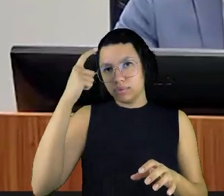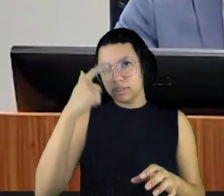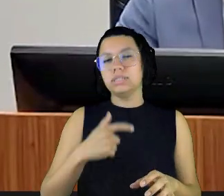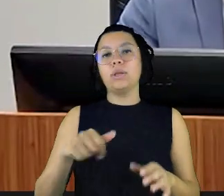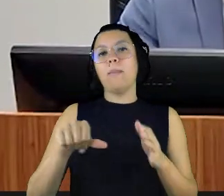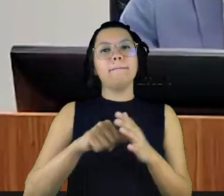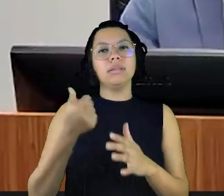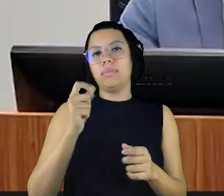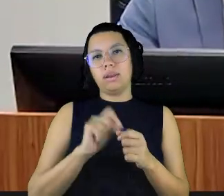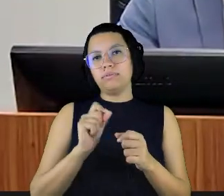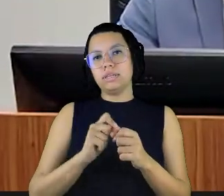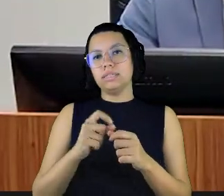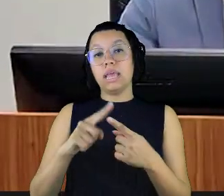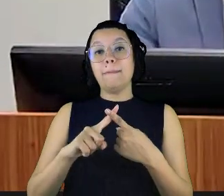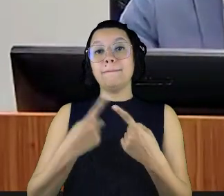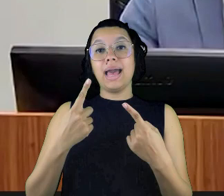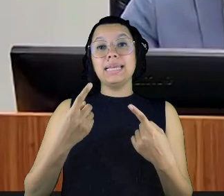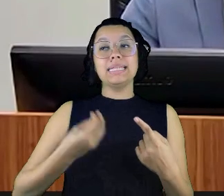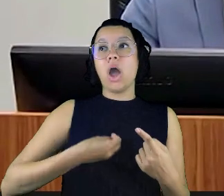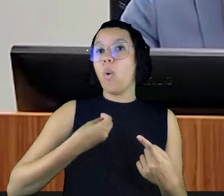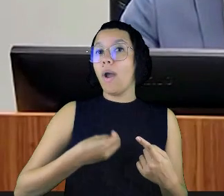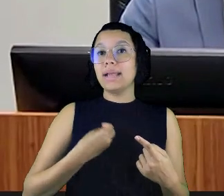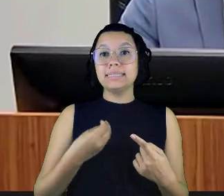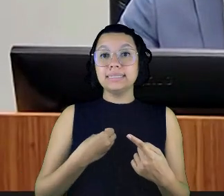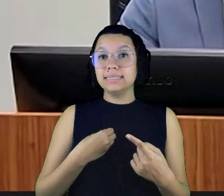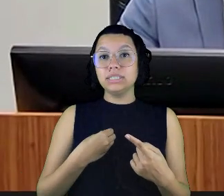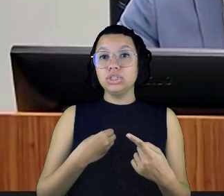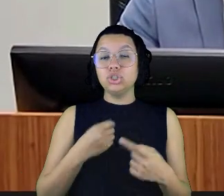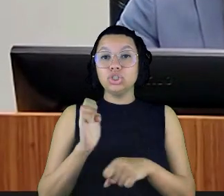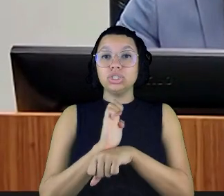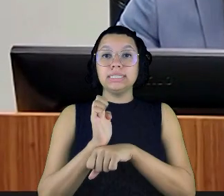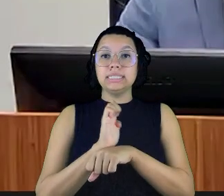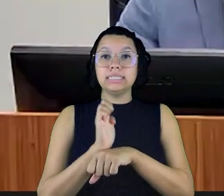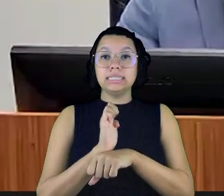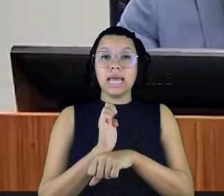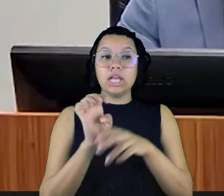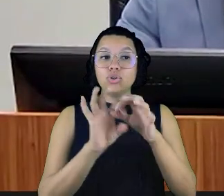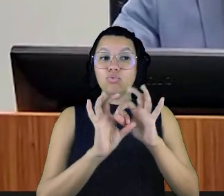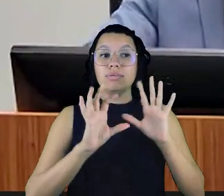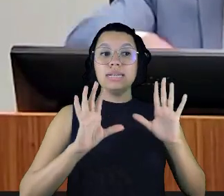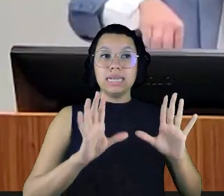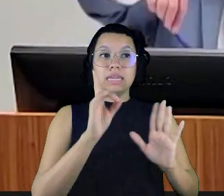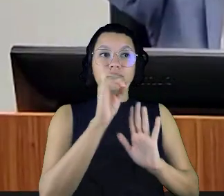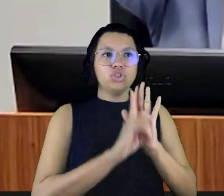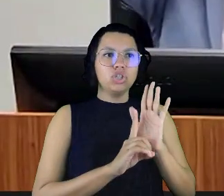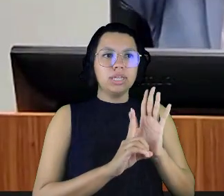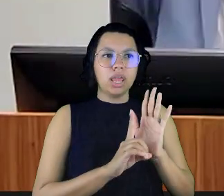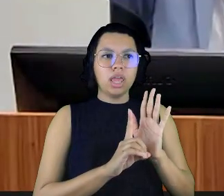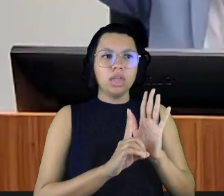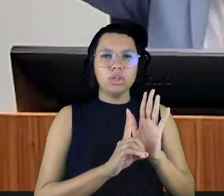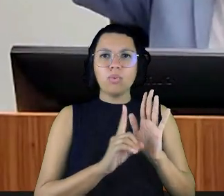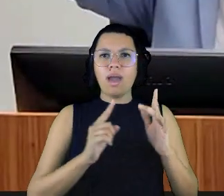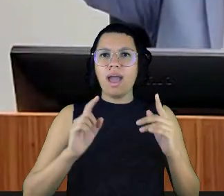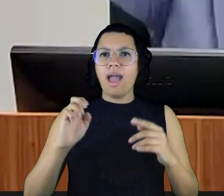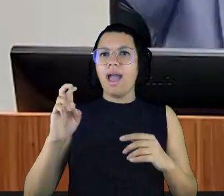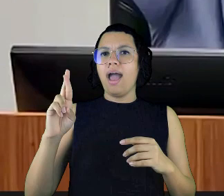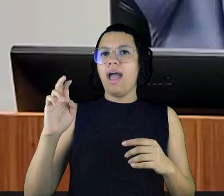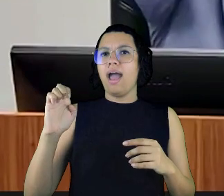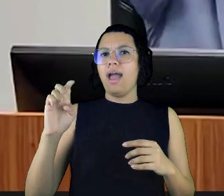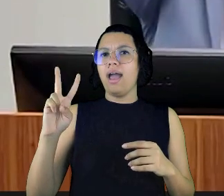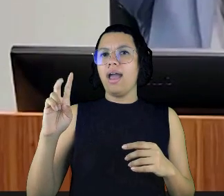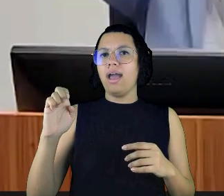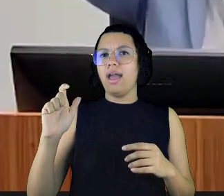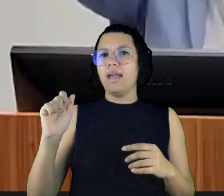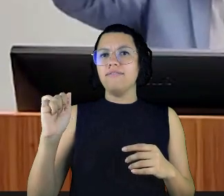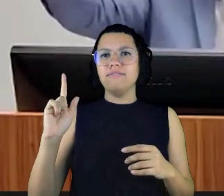parece, Estado democrático de direito, a revelia de legalidade, ou uma legalidade que dependa de uma interpretação tortuosa,